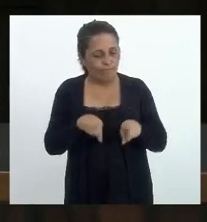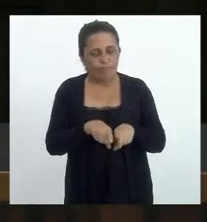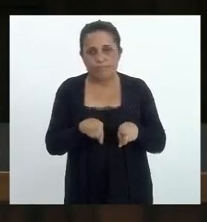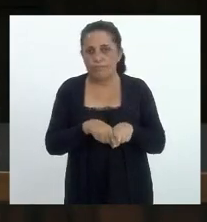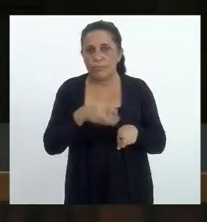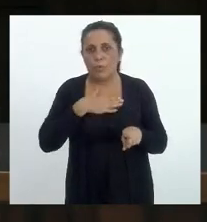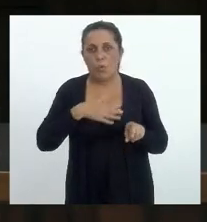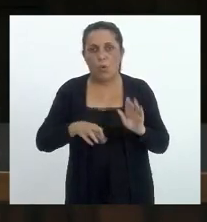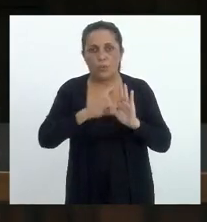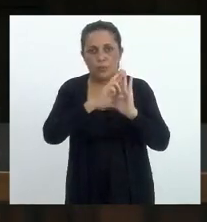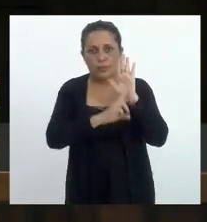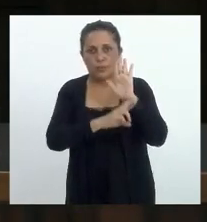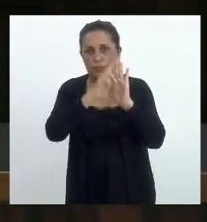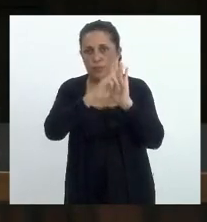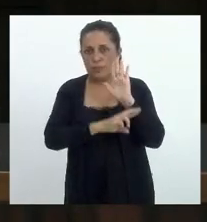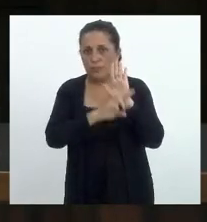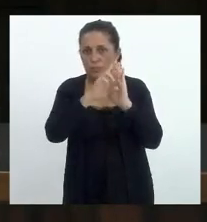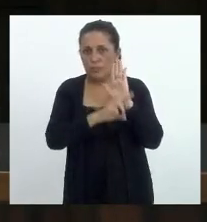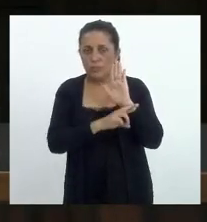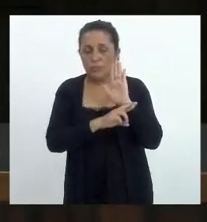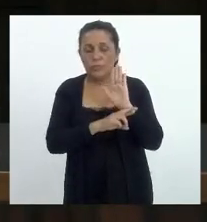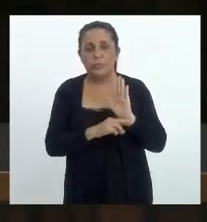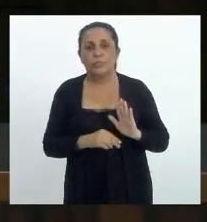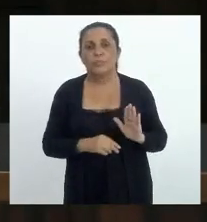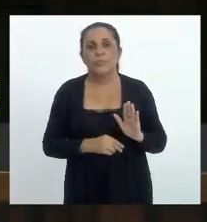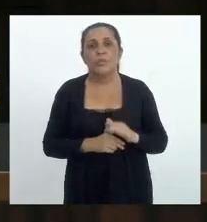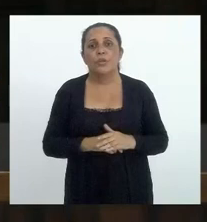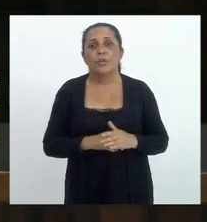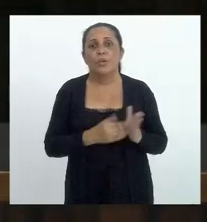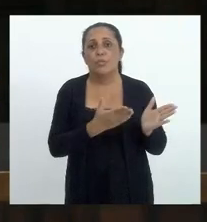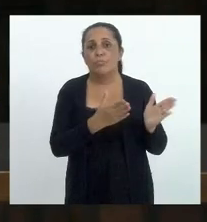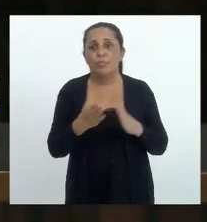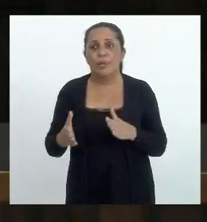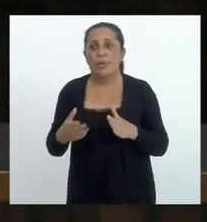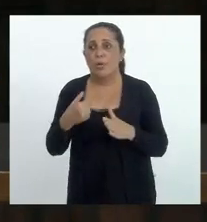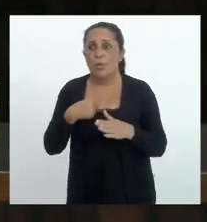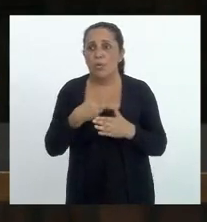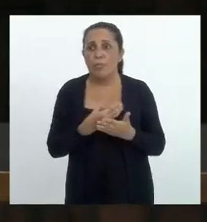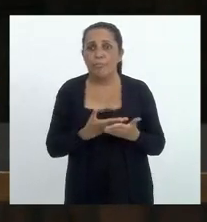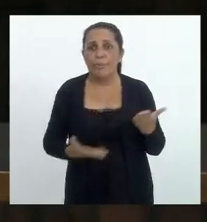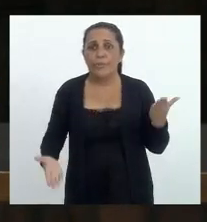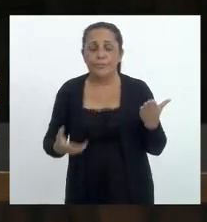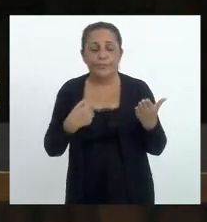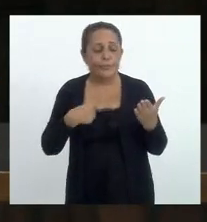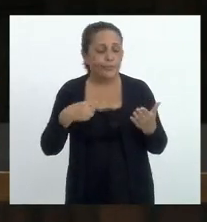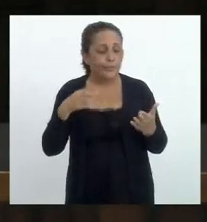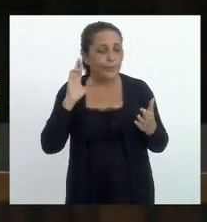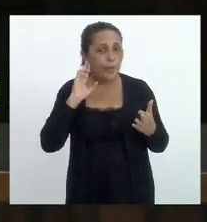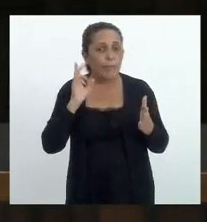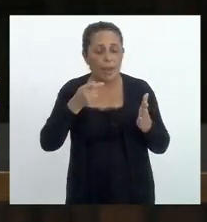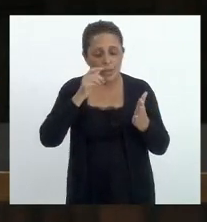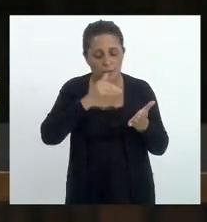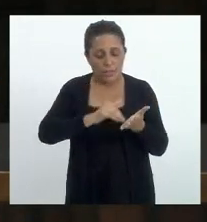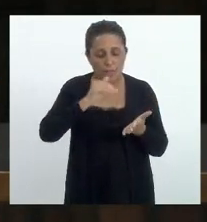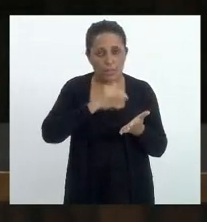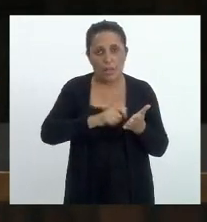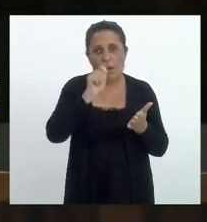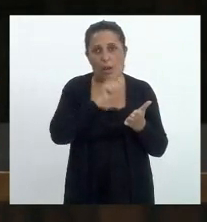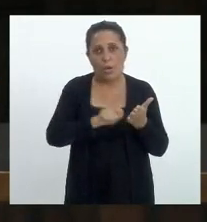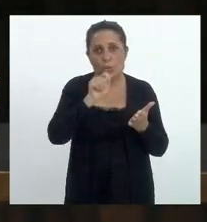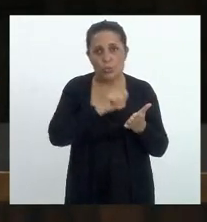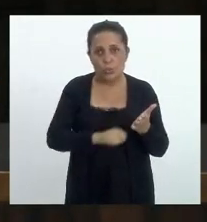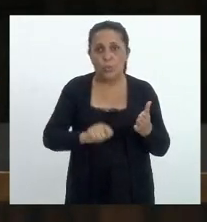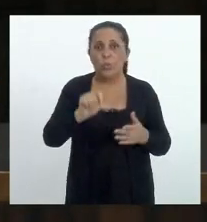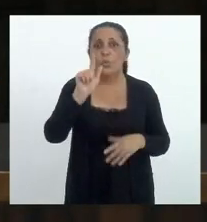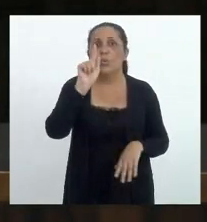da redação. E o restante eu não me perdi, mas o secretário anotou. O